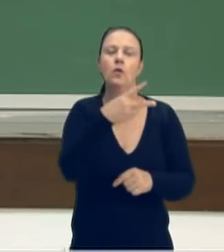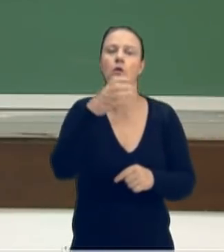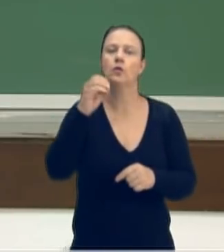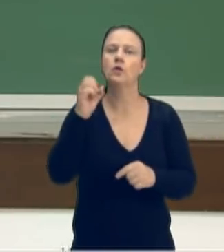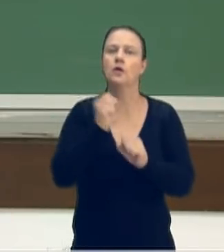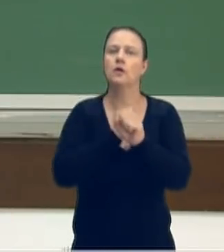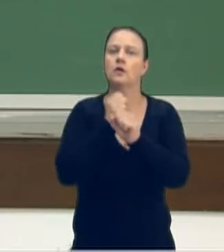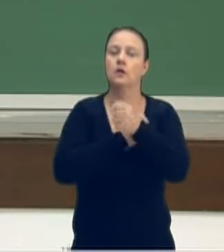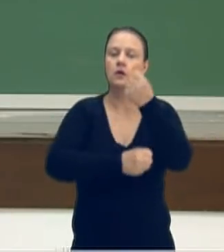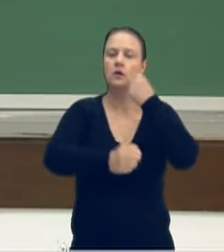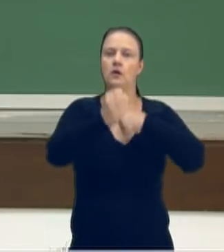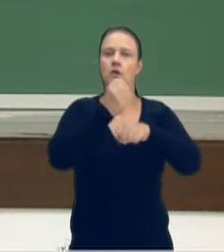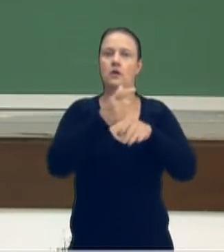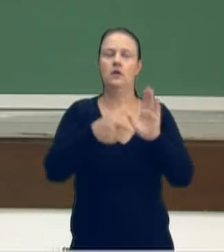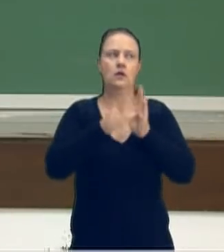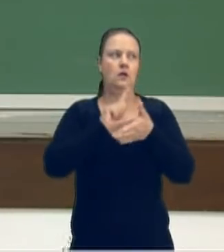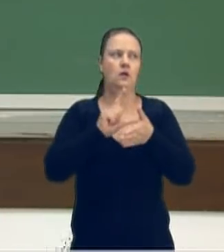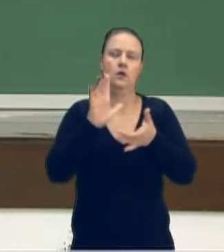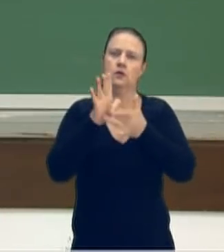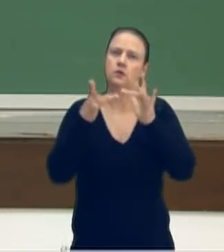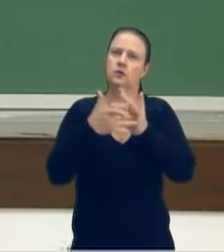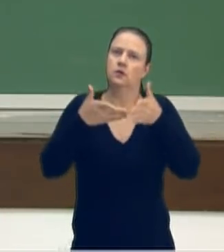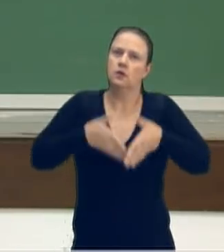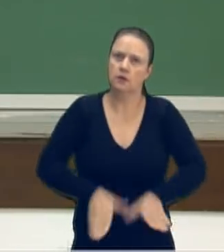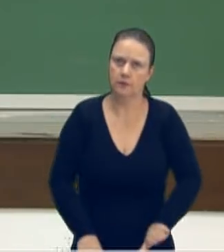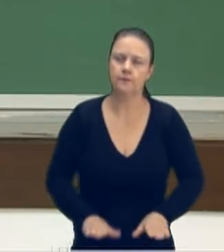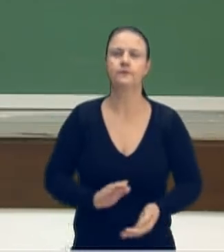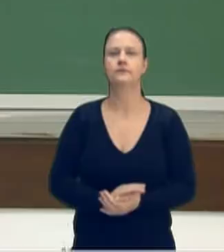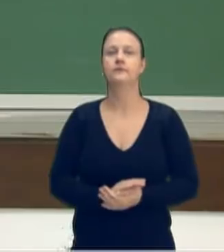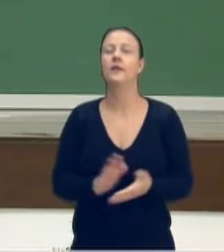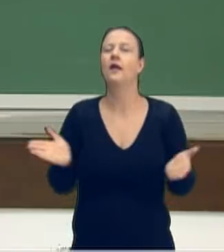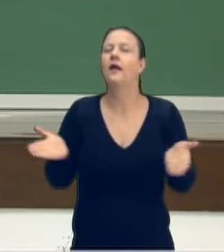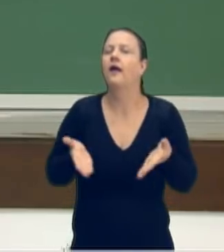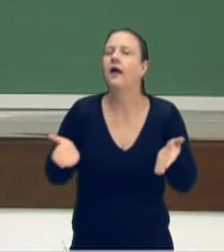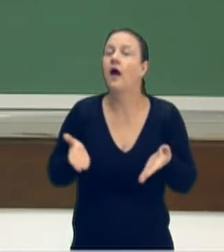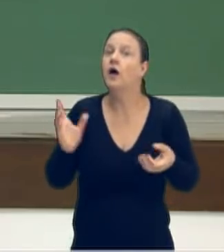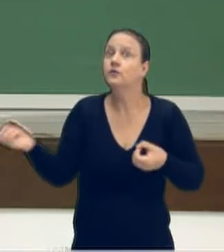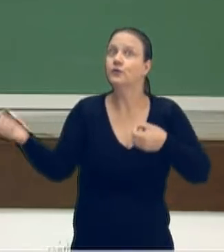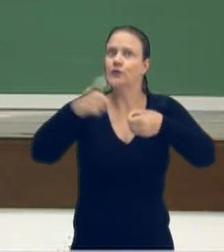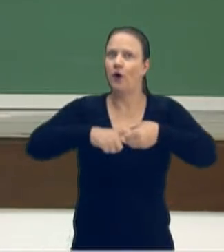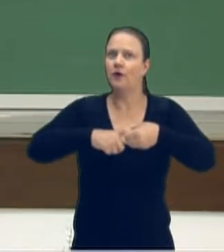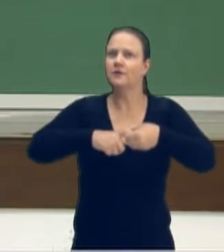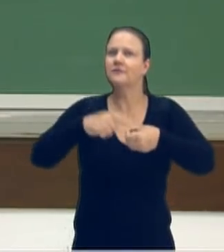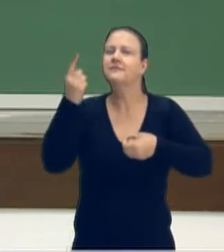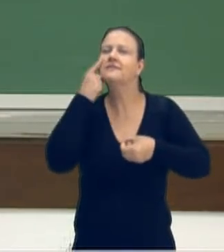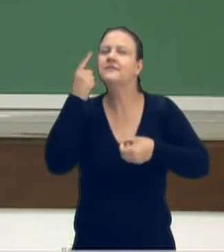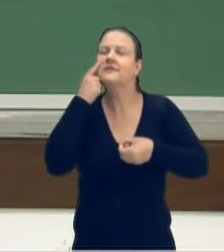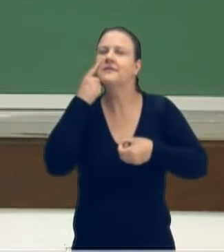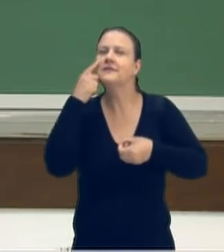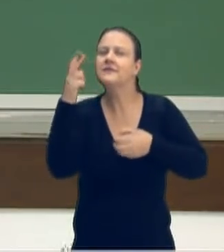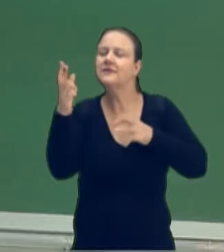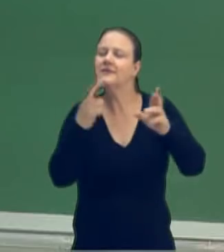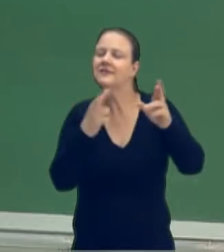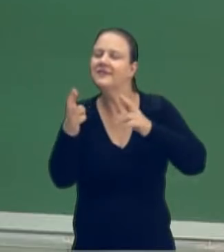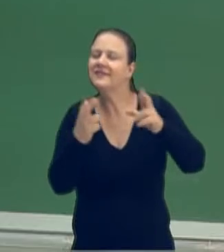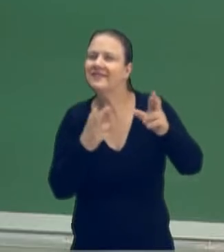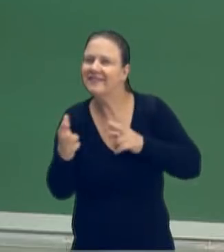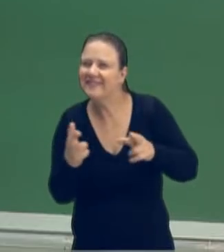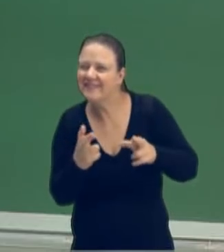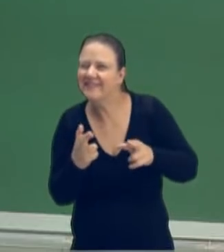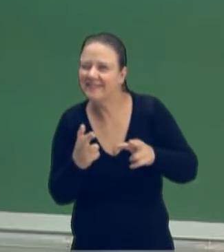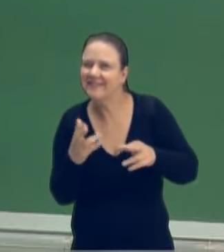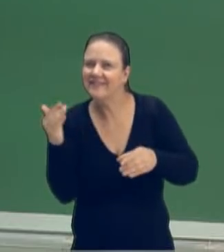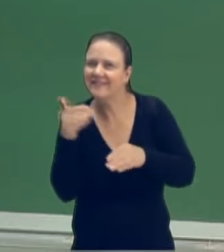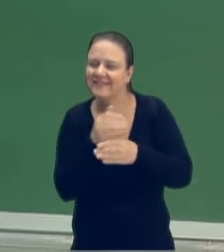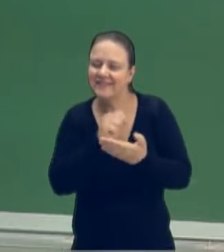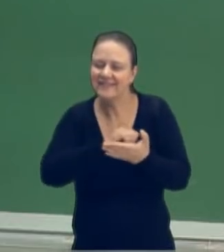Cristo. Descreva essa imagem em seu caderno. Daqui a pouquinho nós voltamos para a gente participar junto com vocês aí